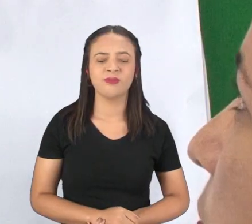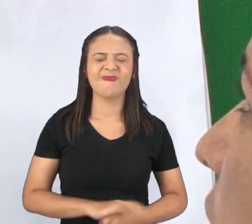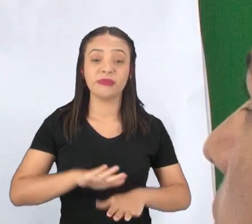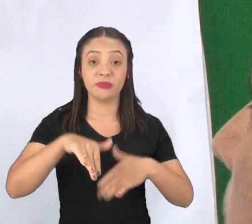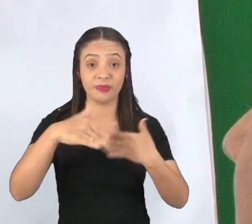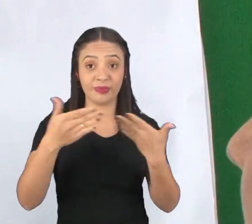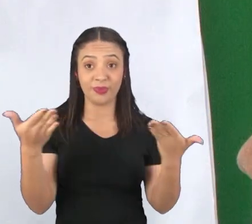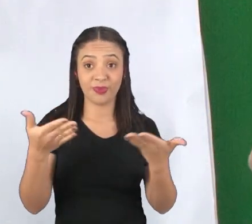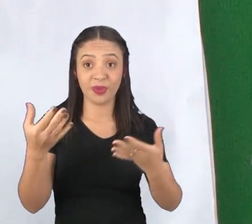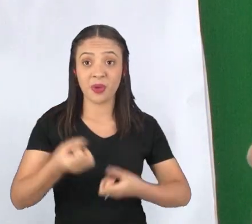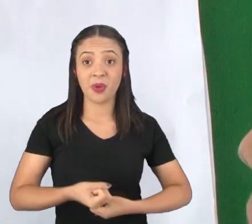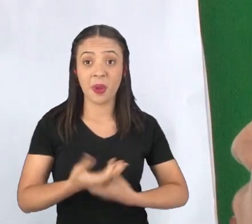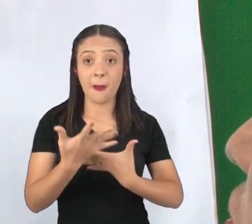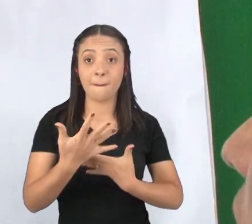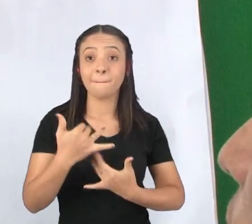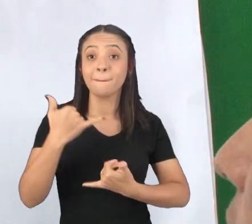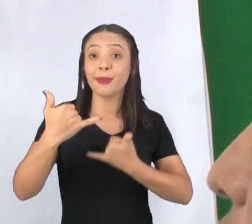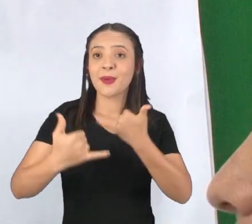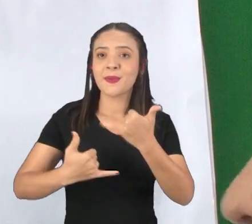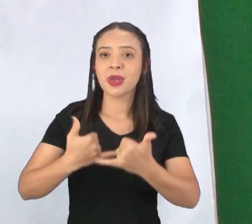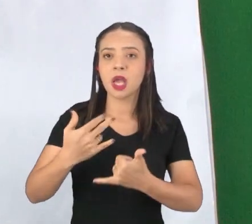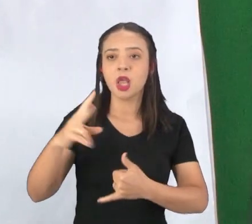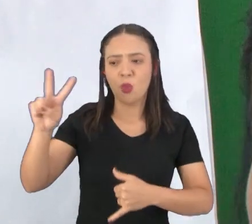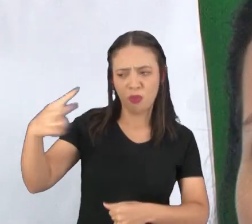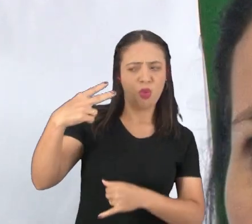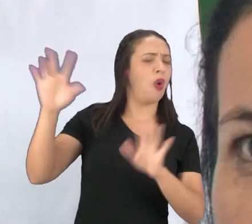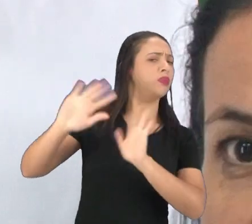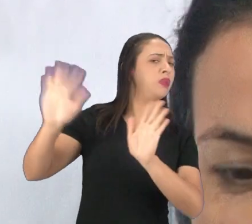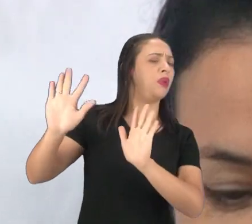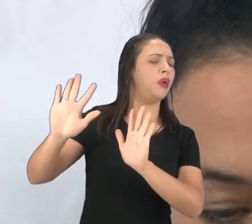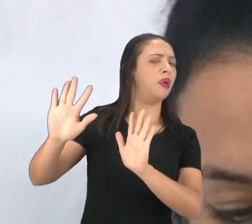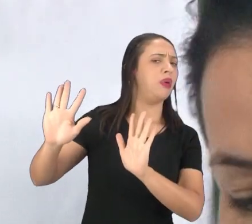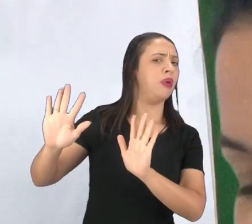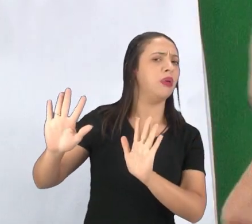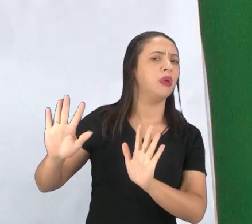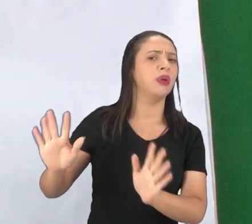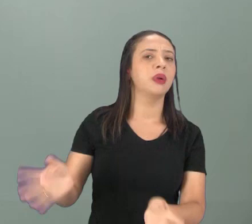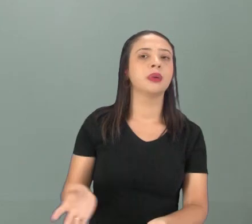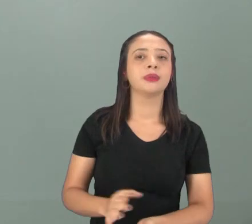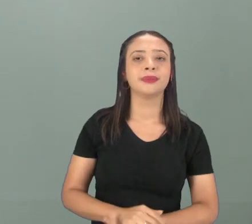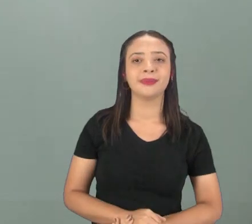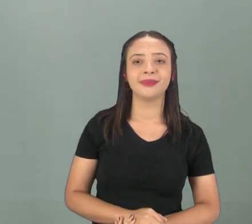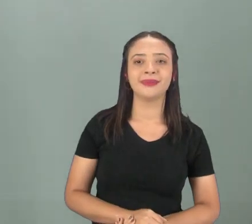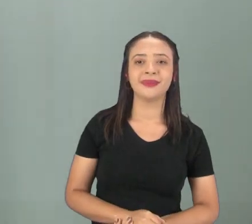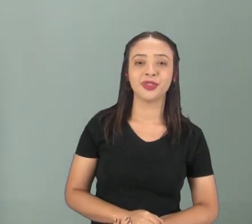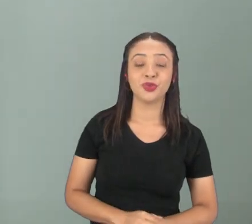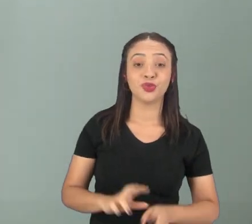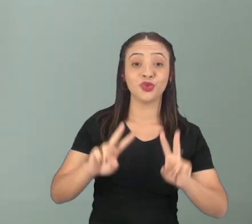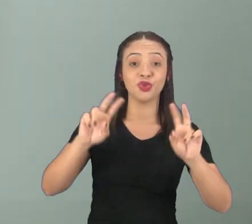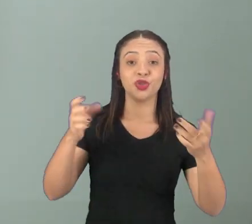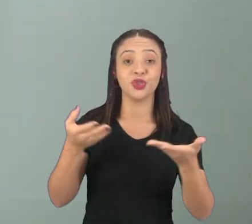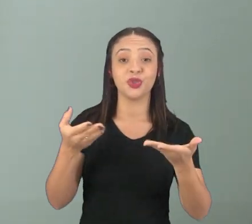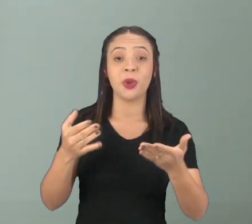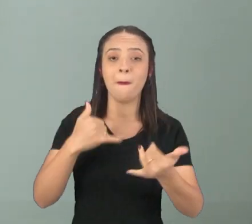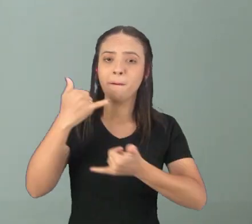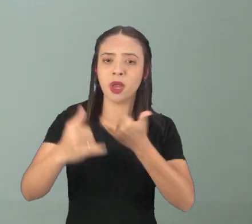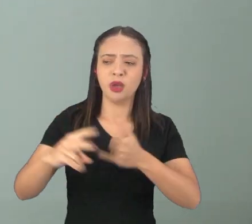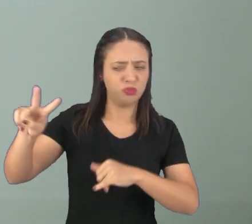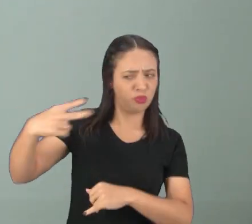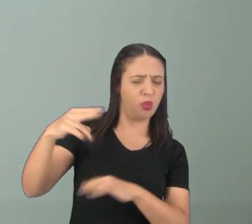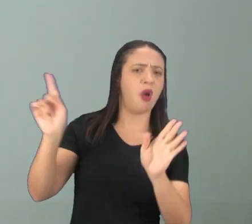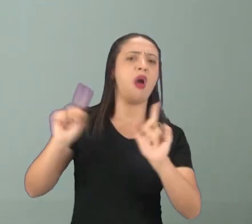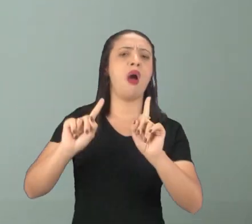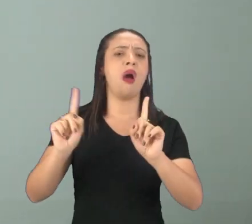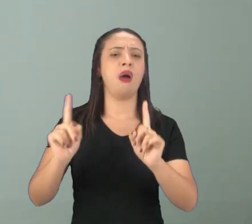O próximo poema, Brincando de Não Me Olhe. Olha só o título desse poema aí, ó. Brincando de Não Me